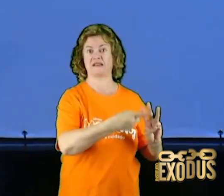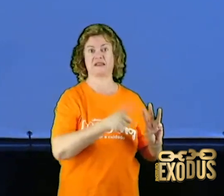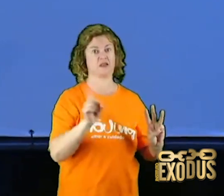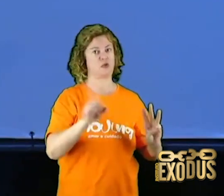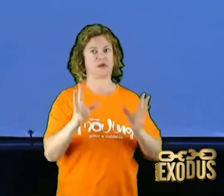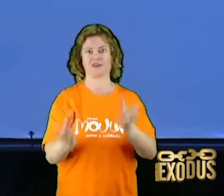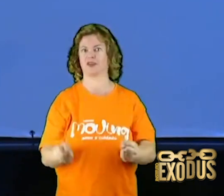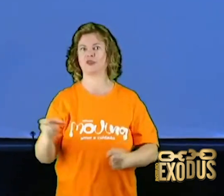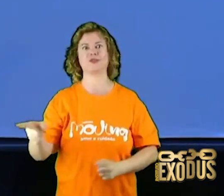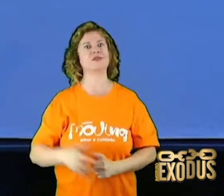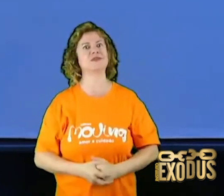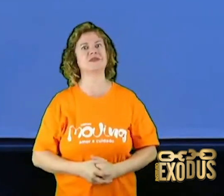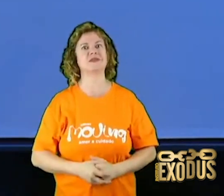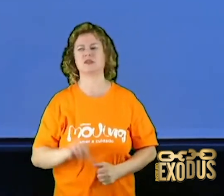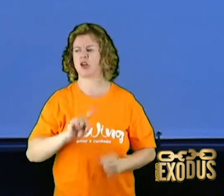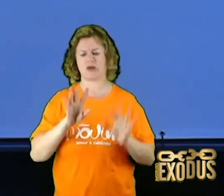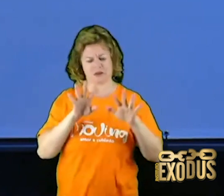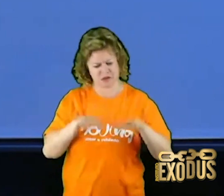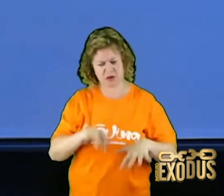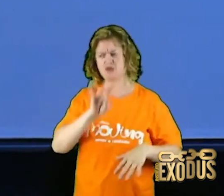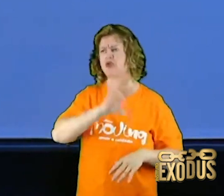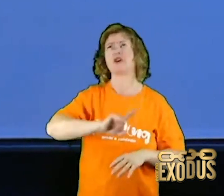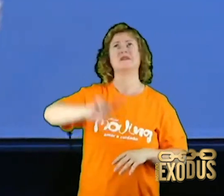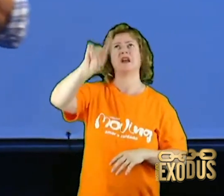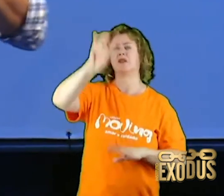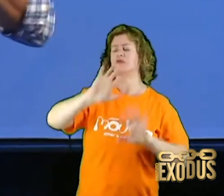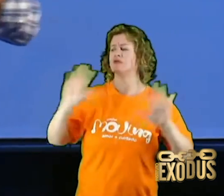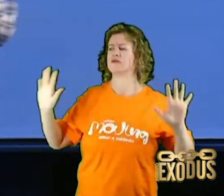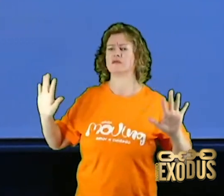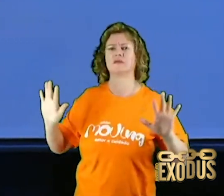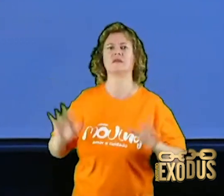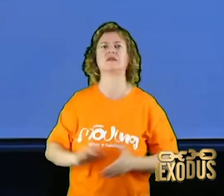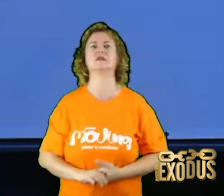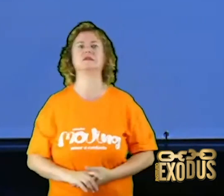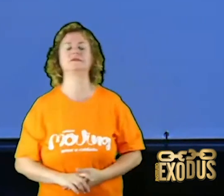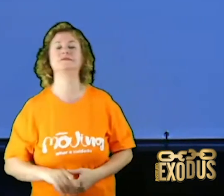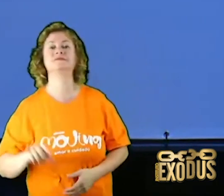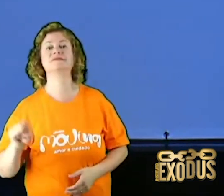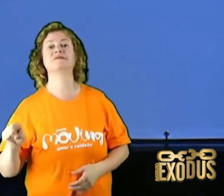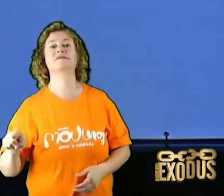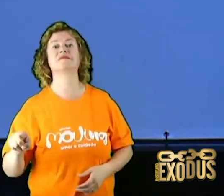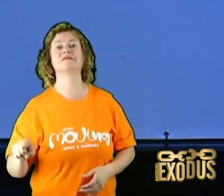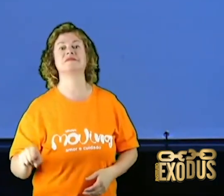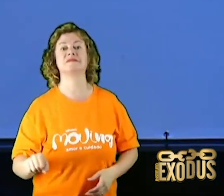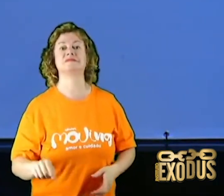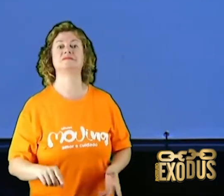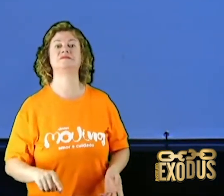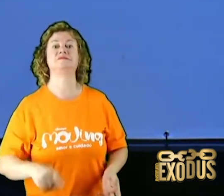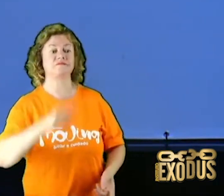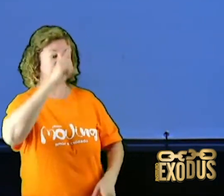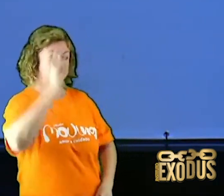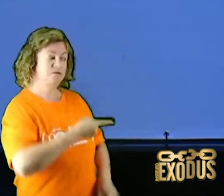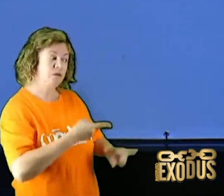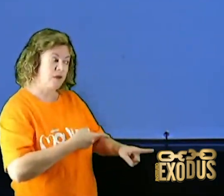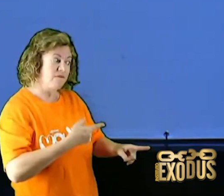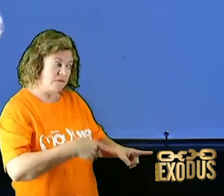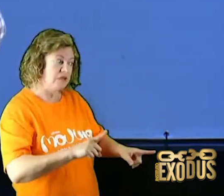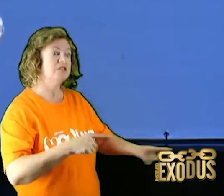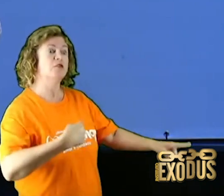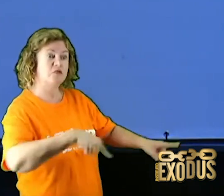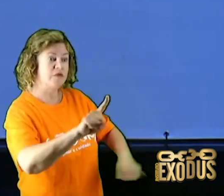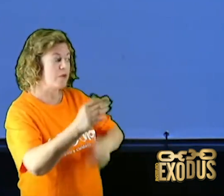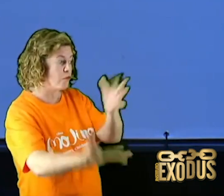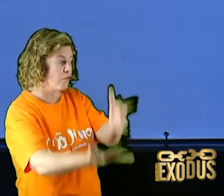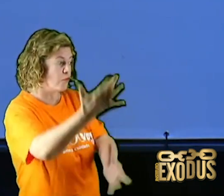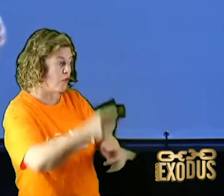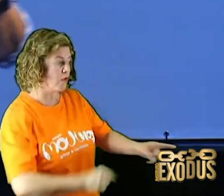E ele fala: vocês vão entrar? Nós não vamos entrar. E tem mais: o meu Deus, ele pode me livrar. Diga: Deus pode me livrar.